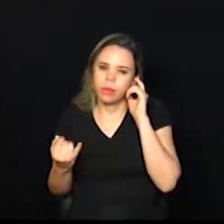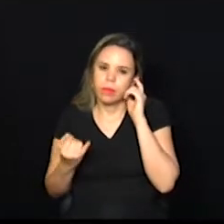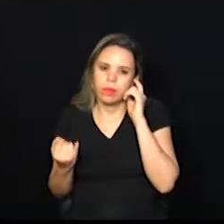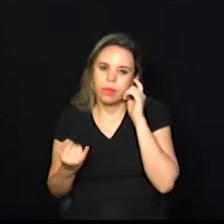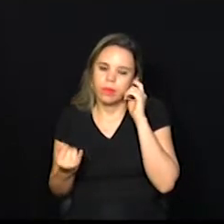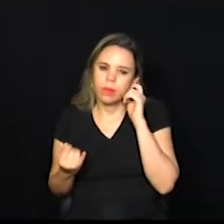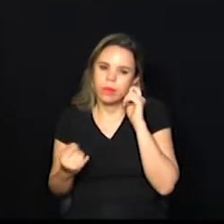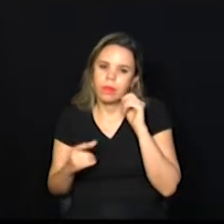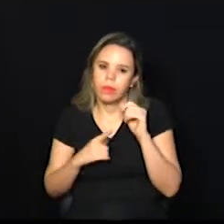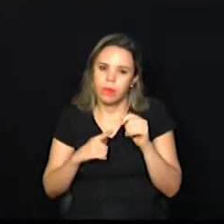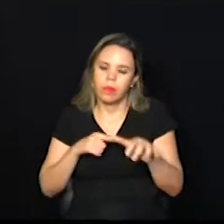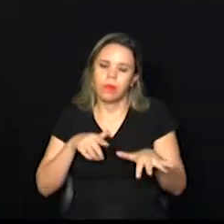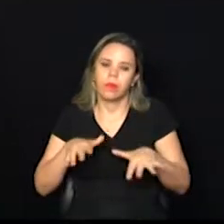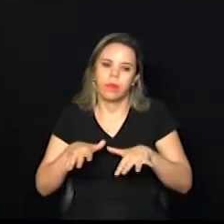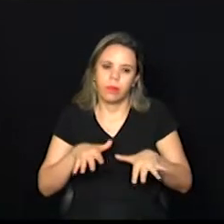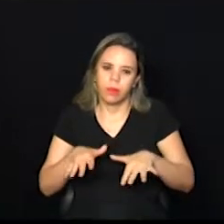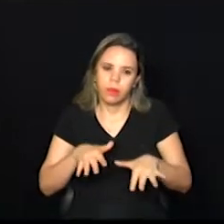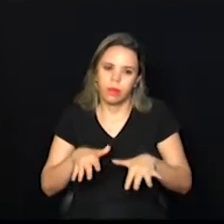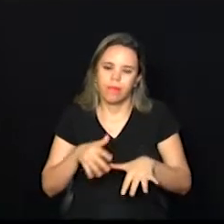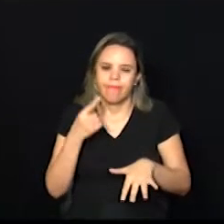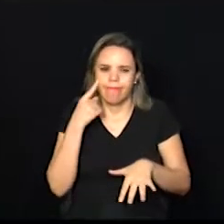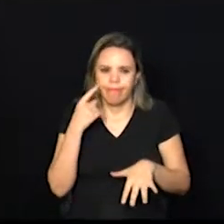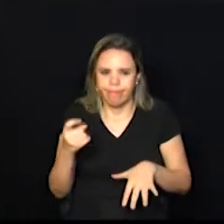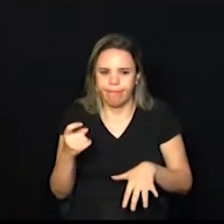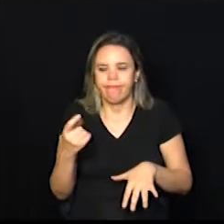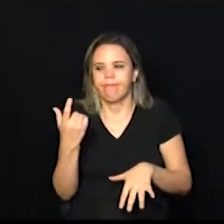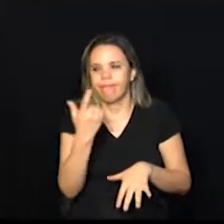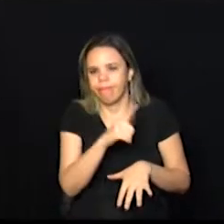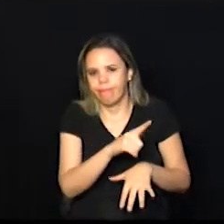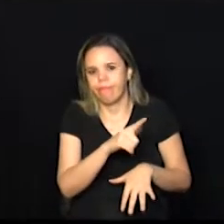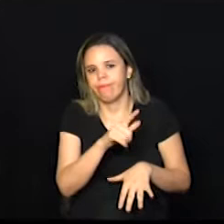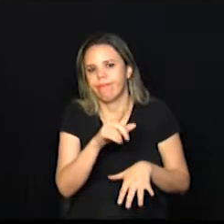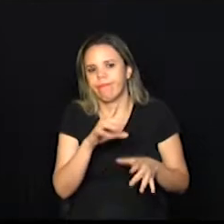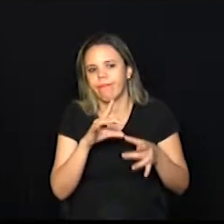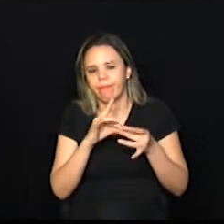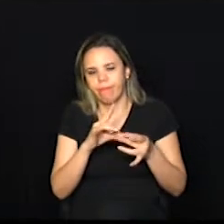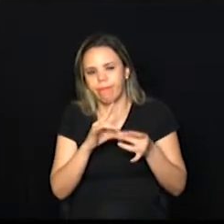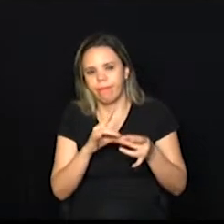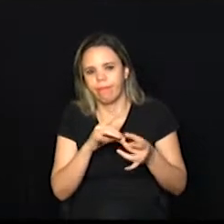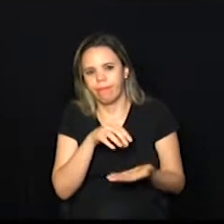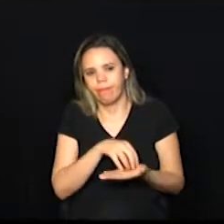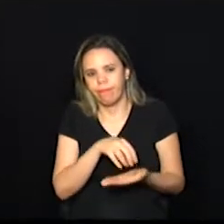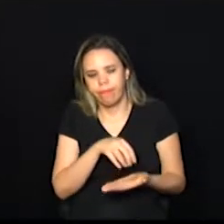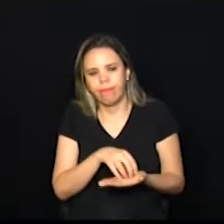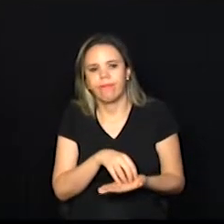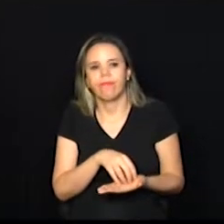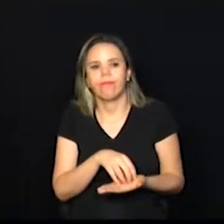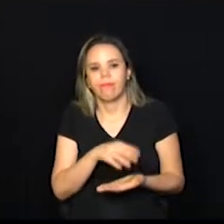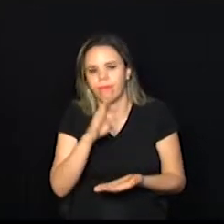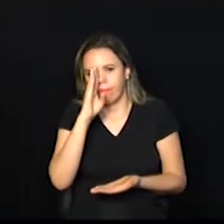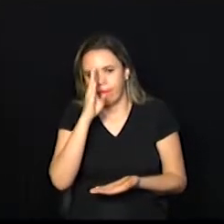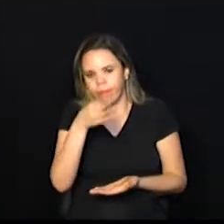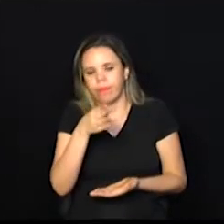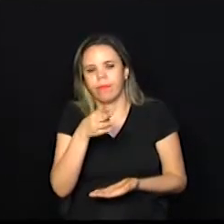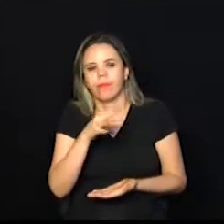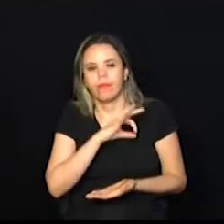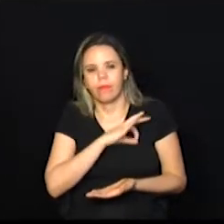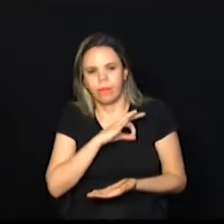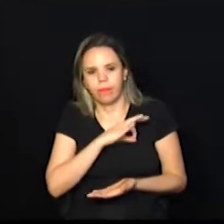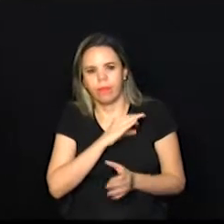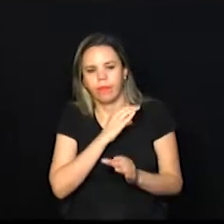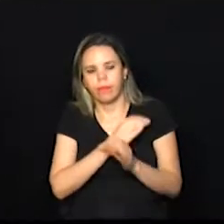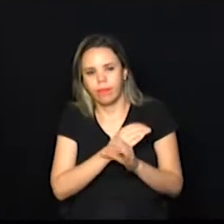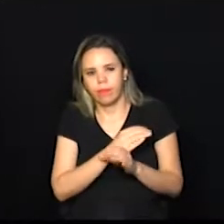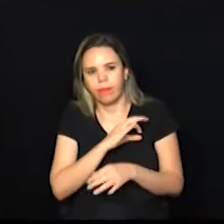importante, que a gente teve um movimento bem interessante dos outros parceiros, né? Em principal da Polícia Civil,